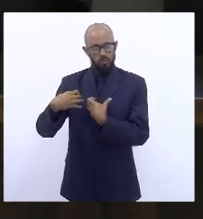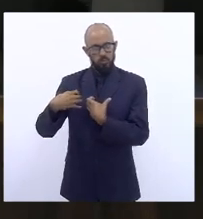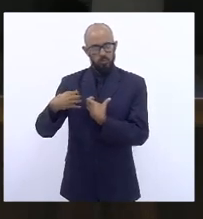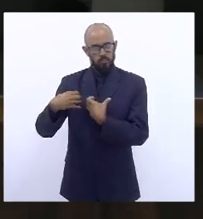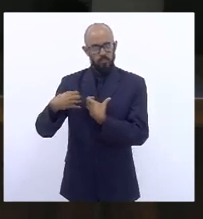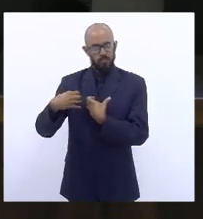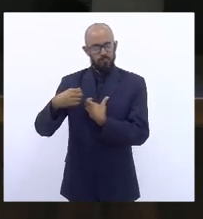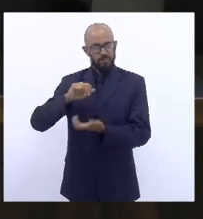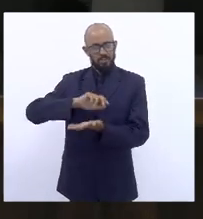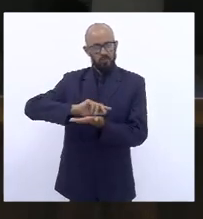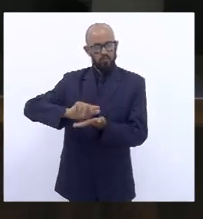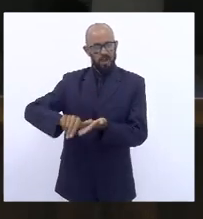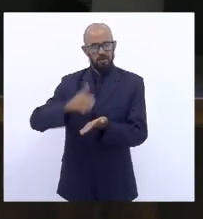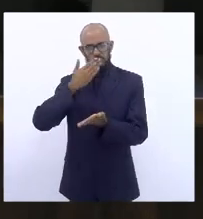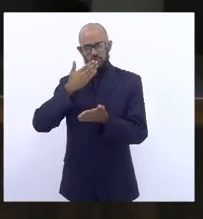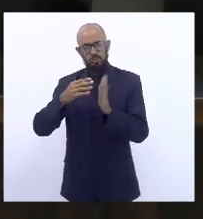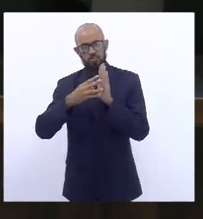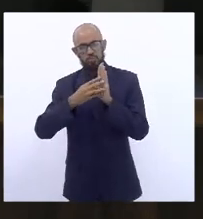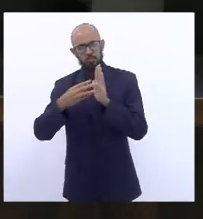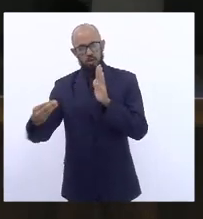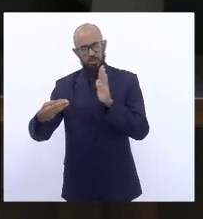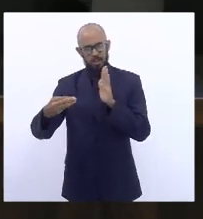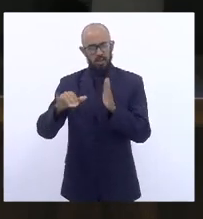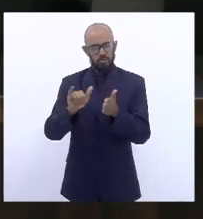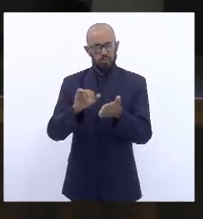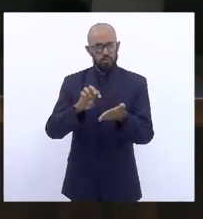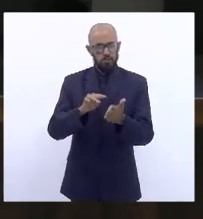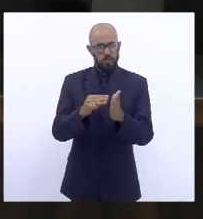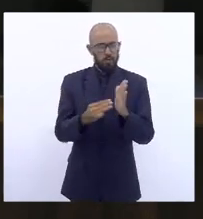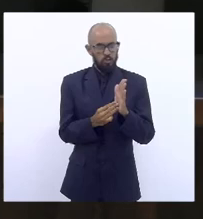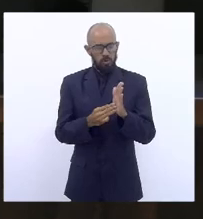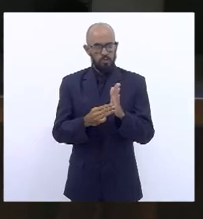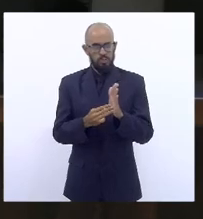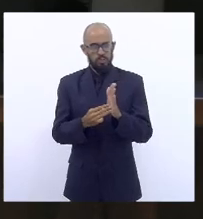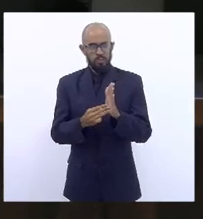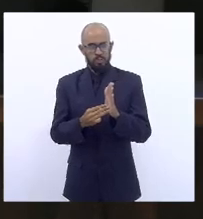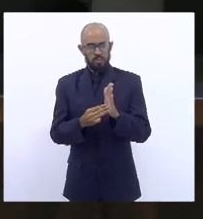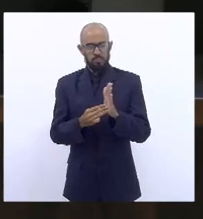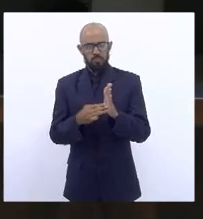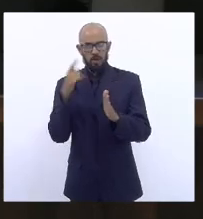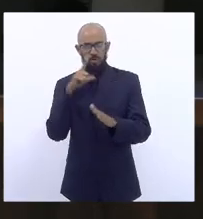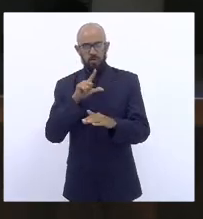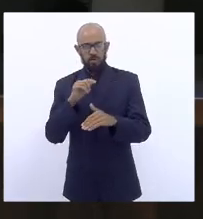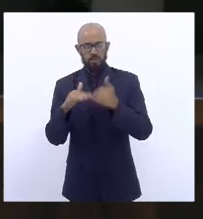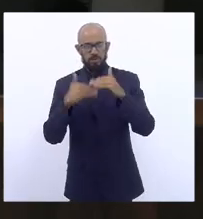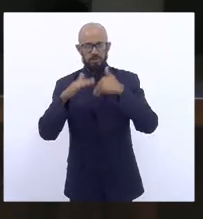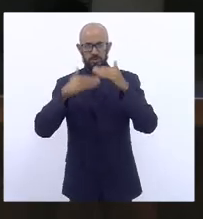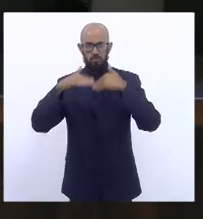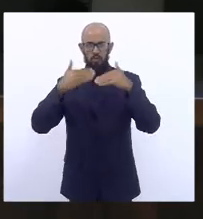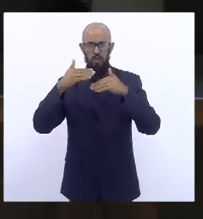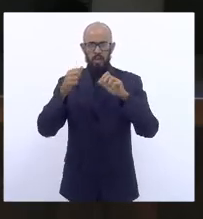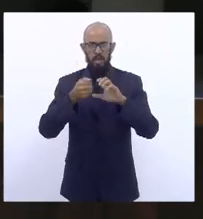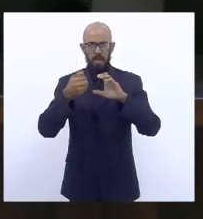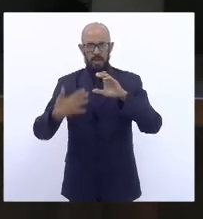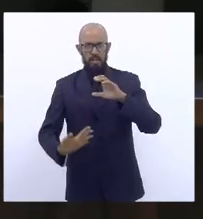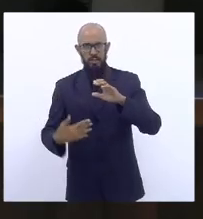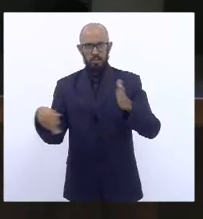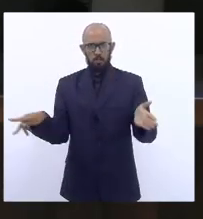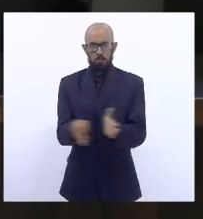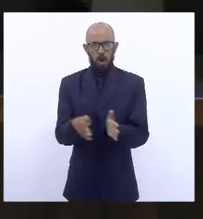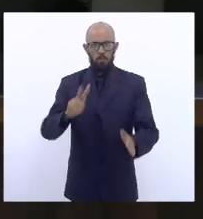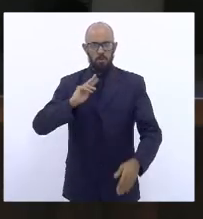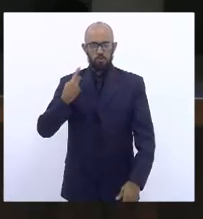diferentes formatações, modelos, metodologias, interfaces, para desenvolver características propriamente